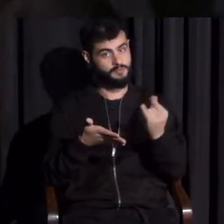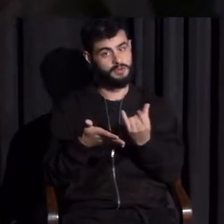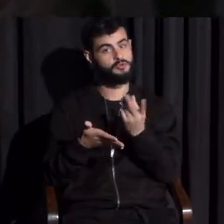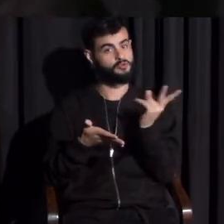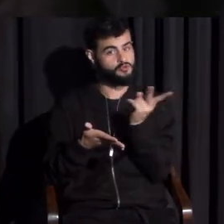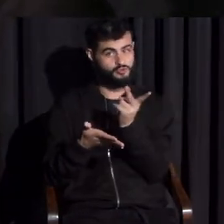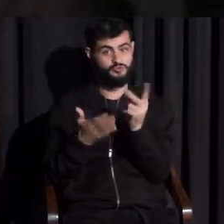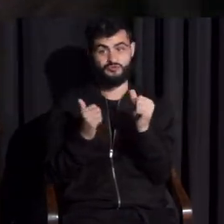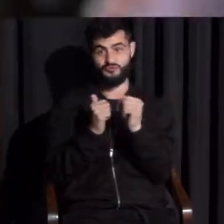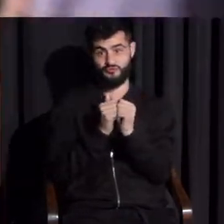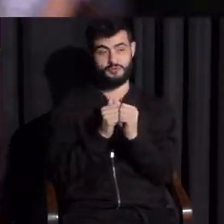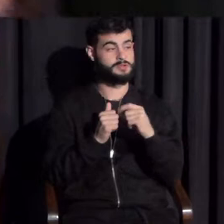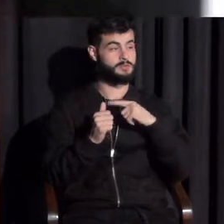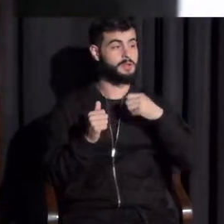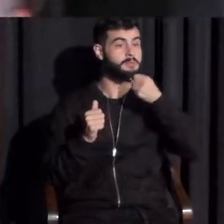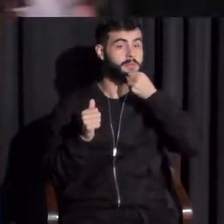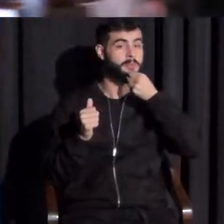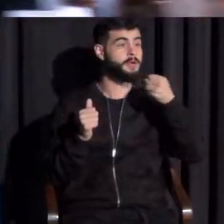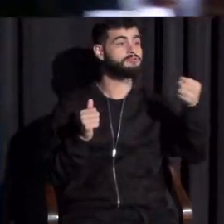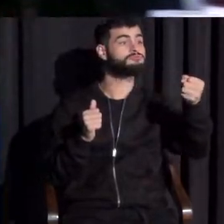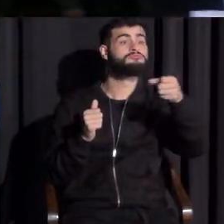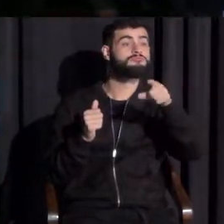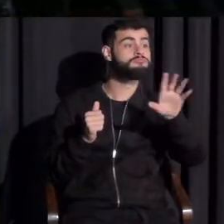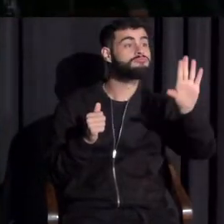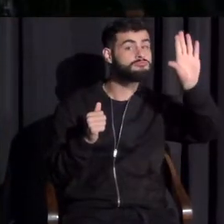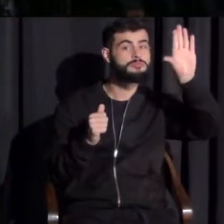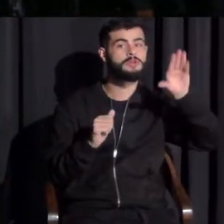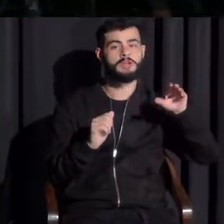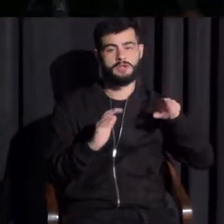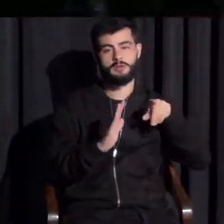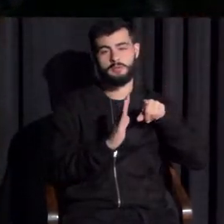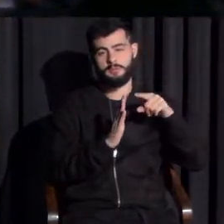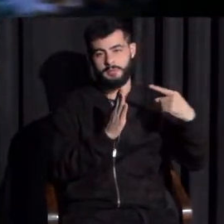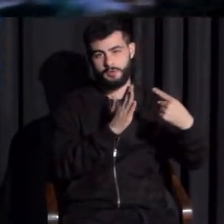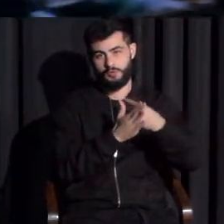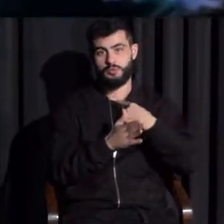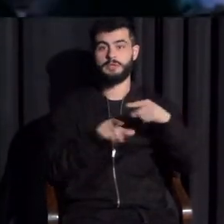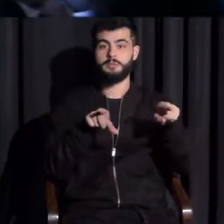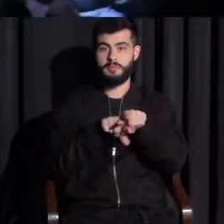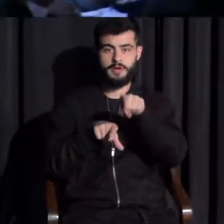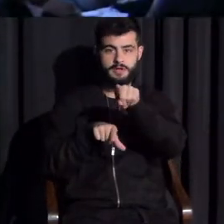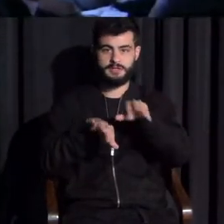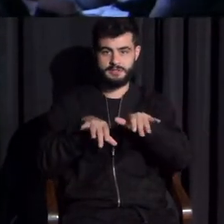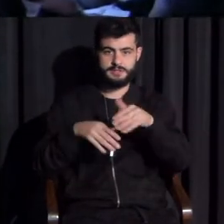um microfone que circula aí com vocês. Pode ser?